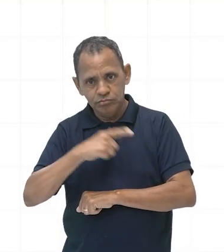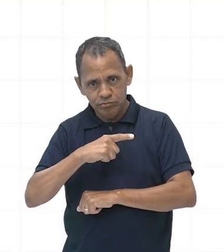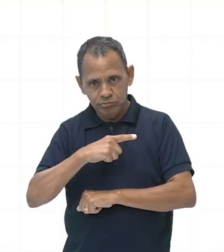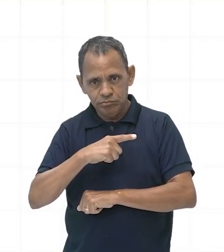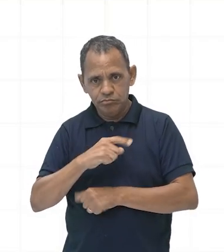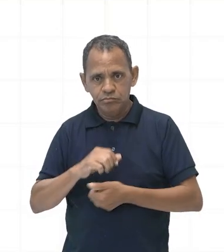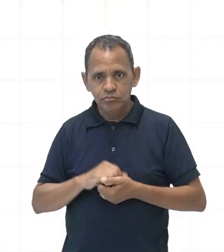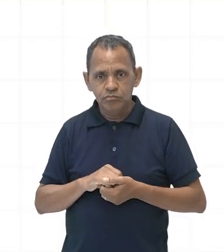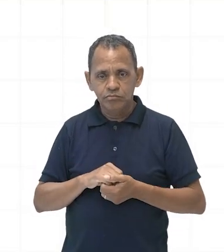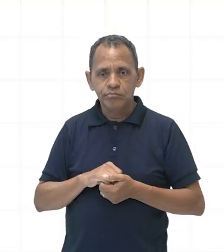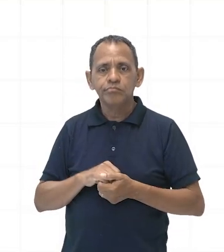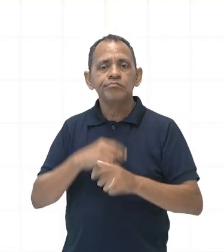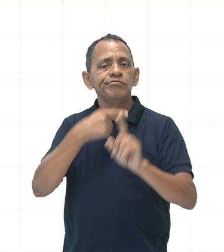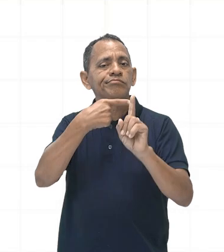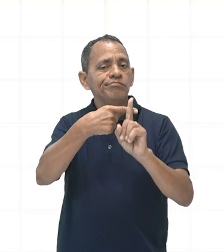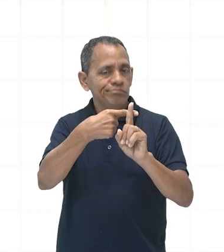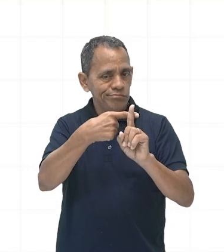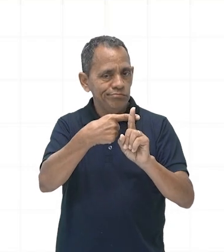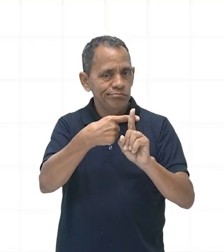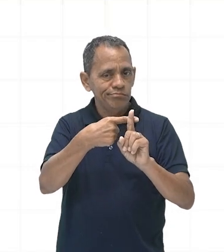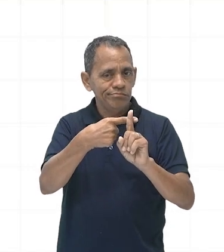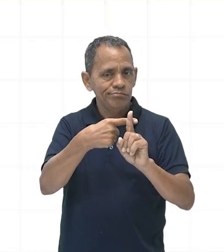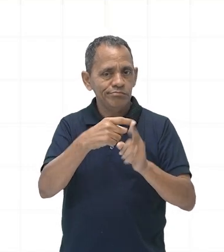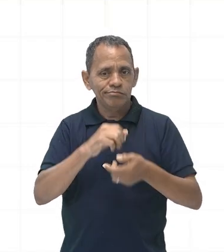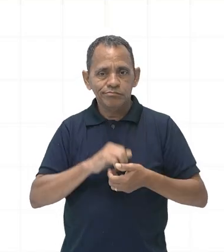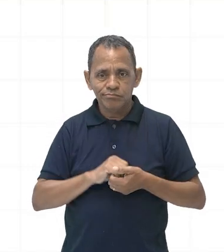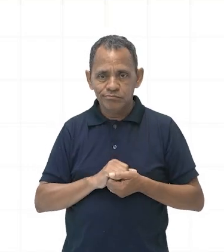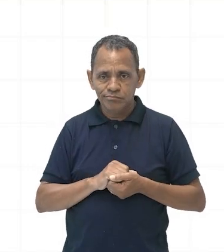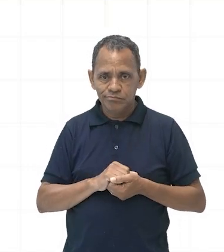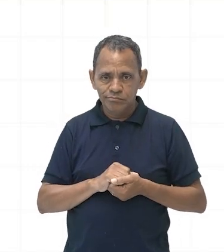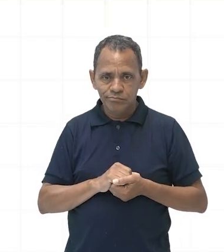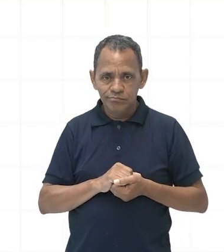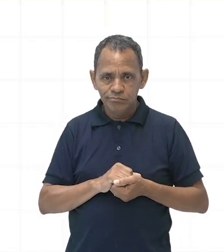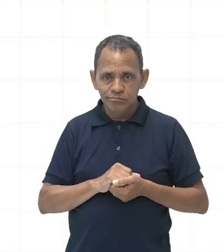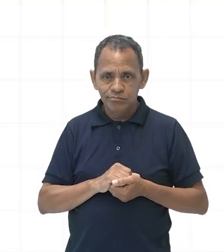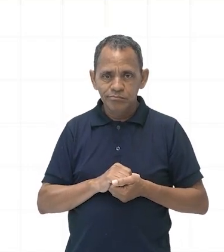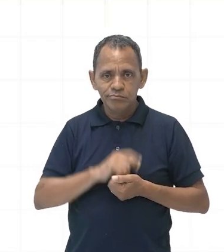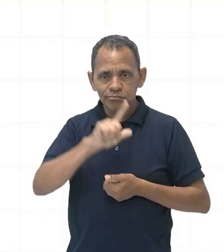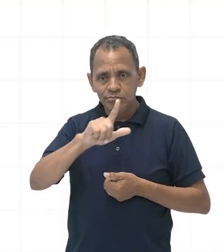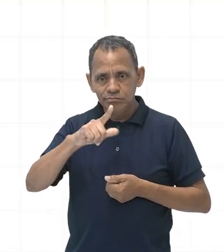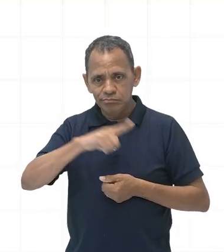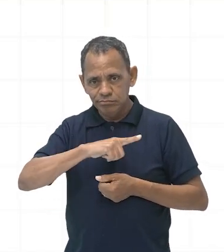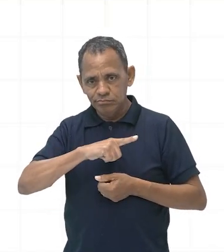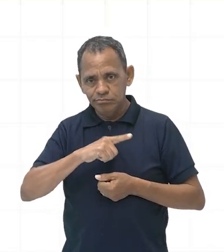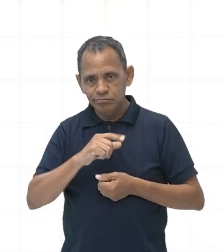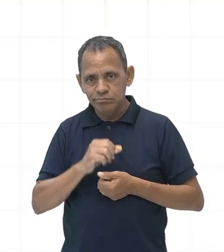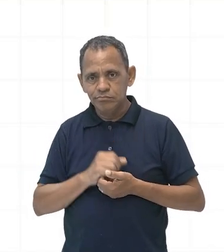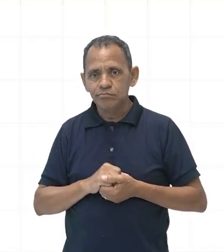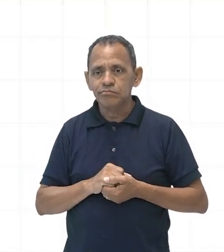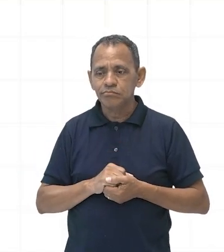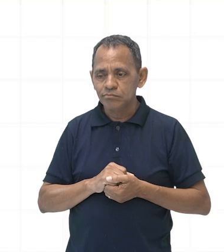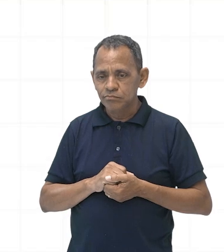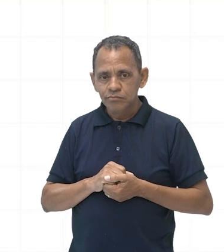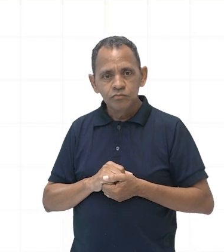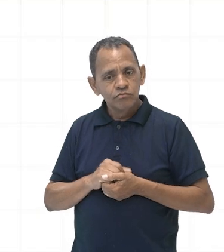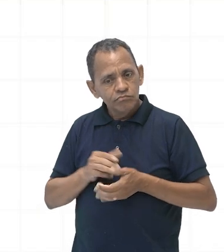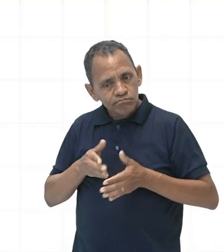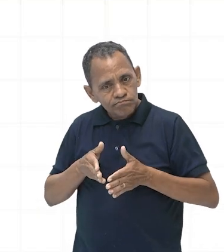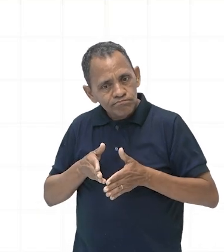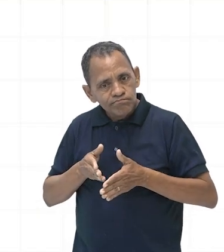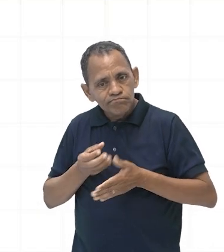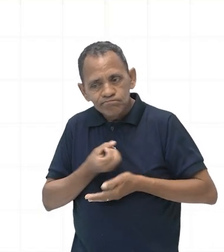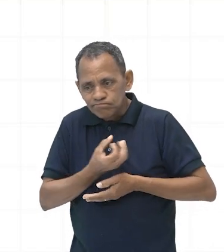próprio mais, né? Quanto mais litros a gente tiver, a gente vai andar mais quilômetros ou menos quilômetros,